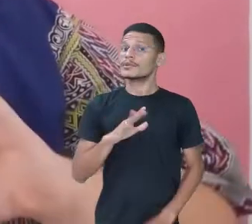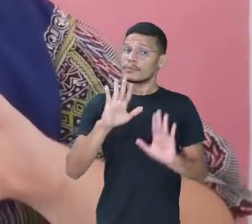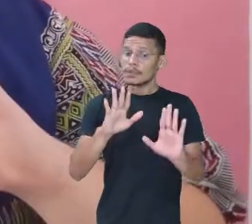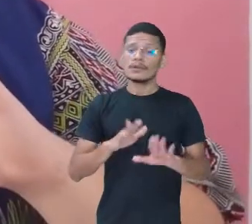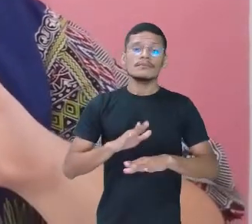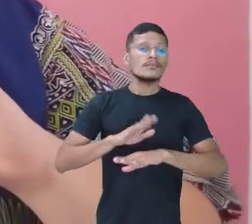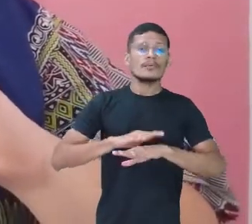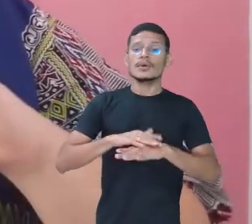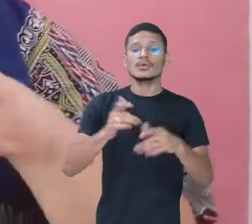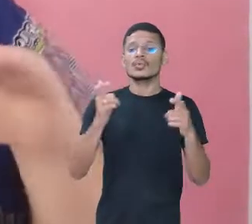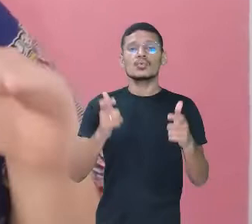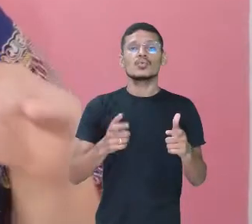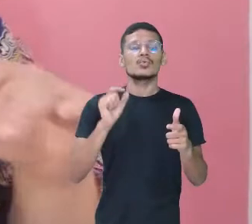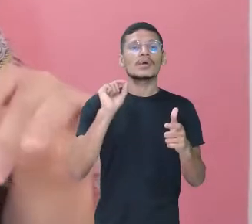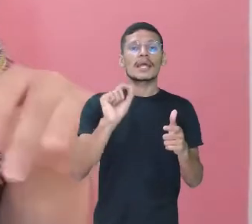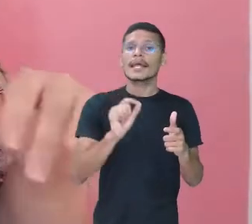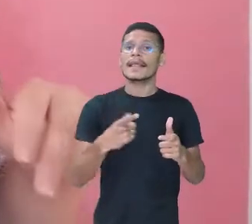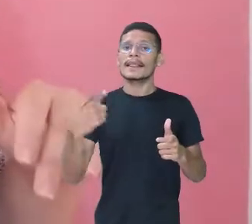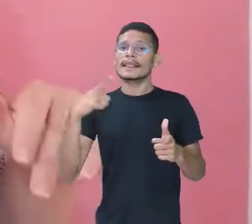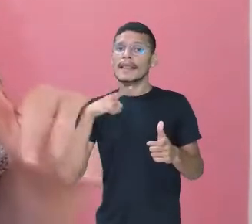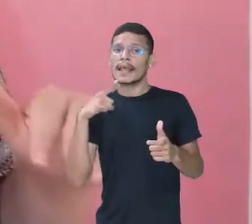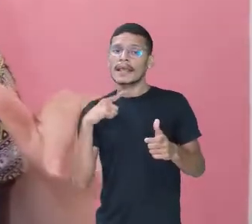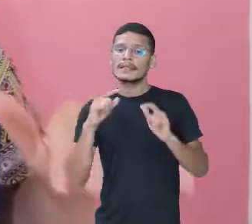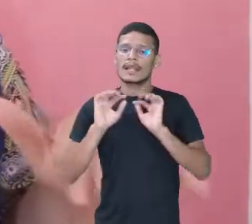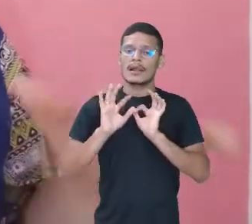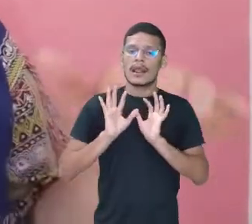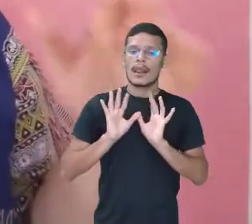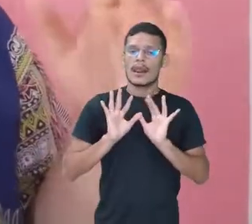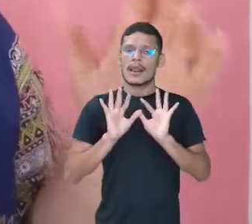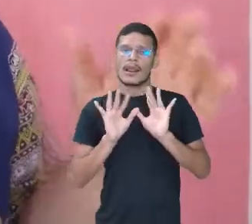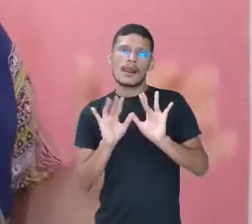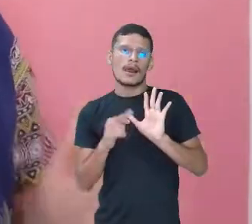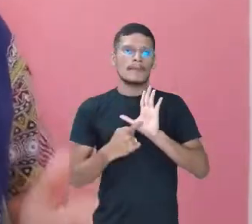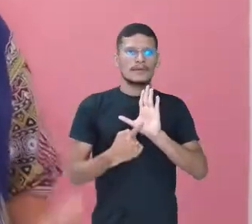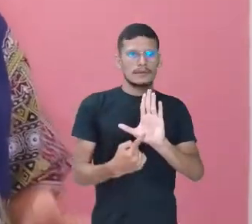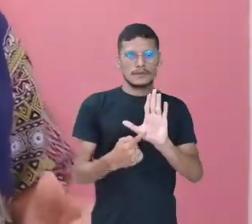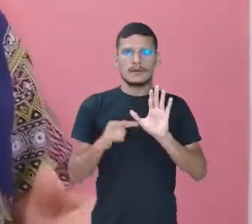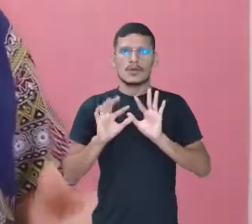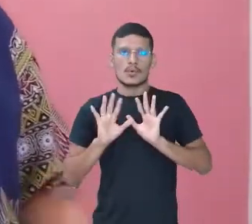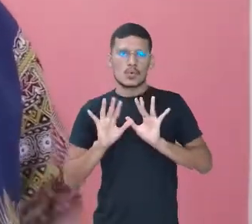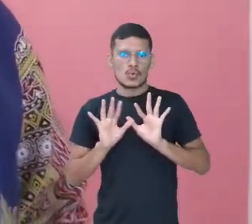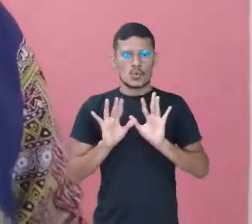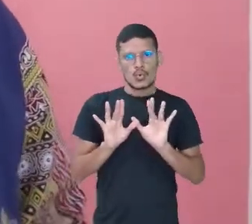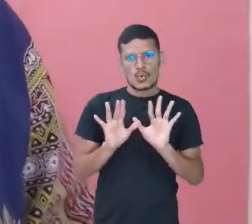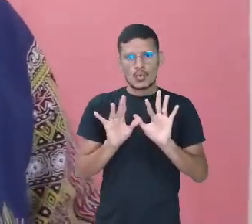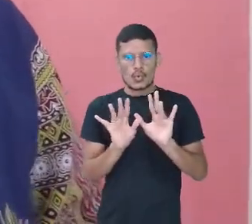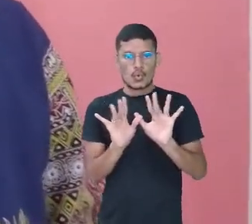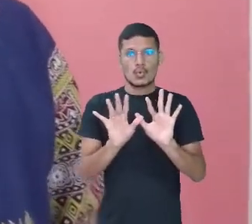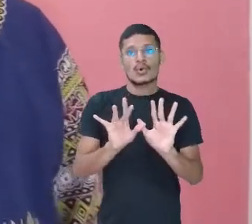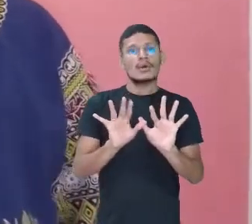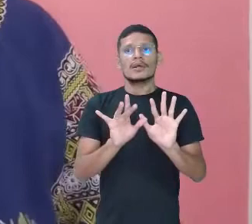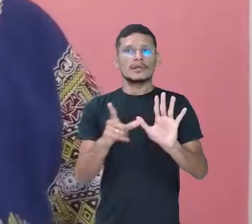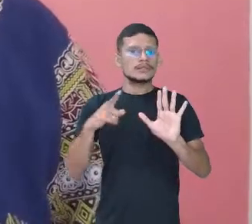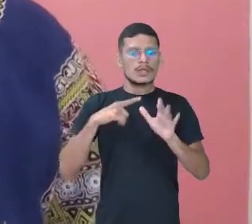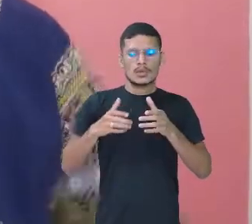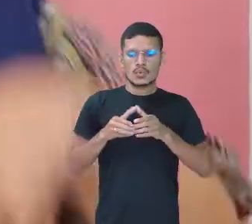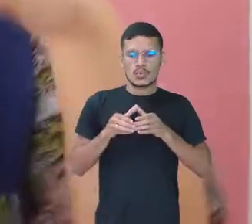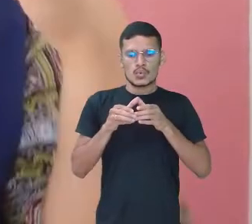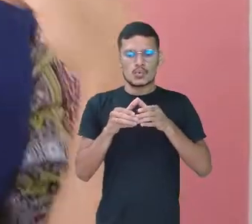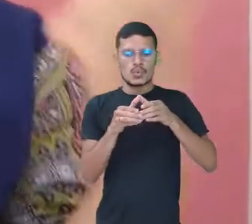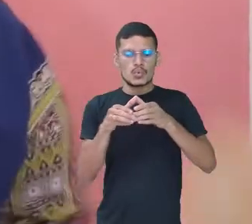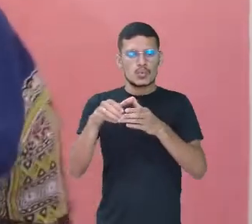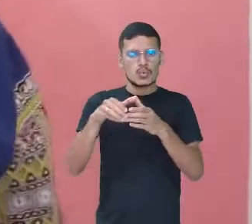momento, existe o desfile, né? Existe a apresentação, o cortejo desses